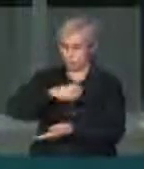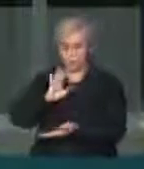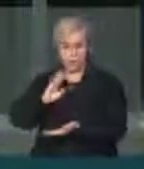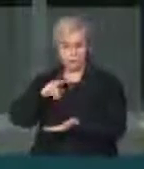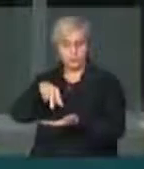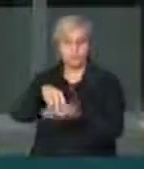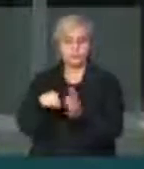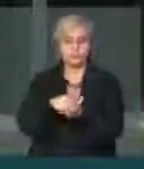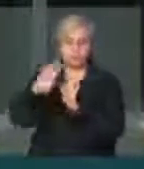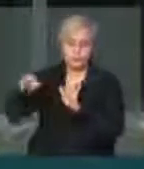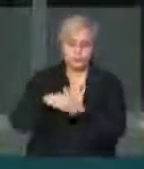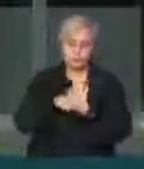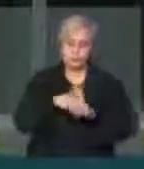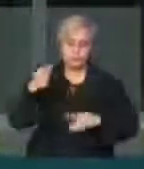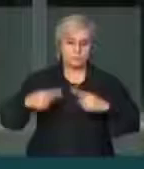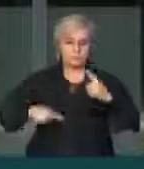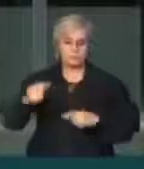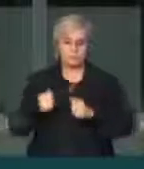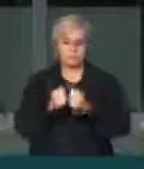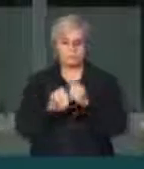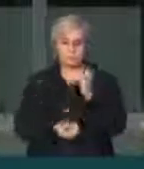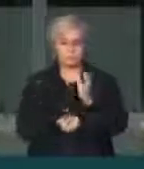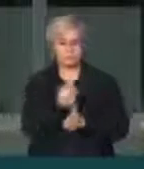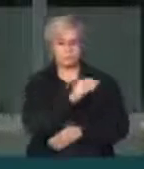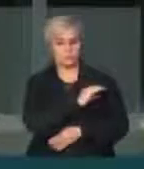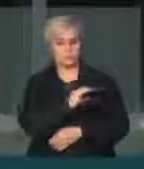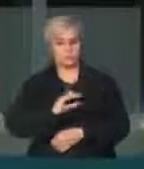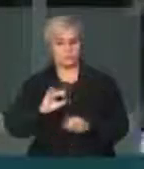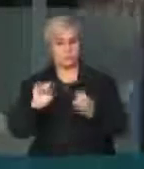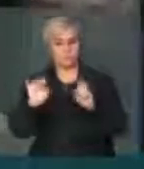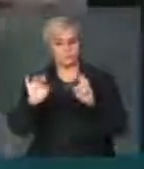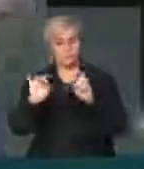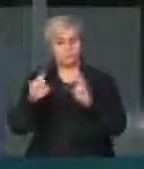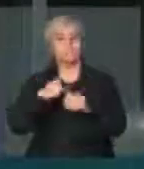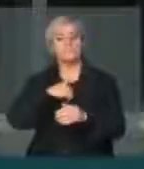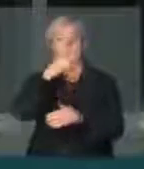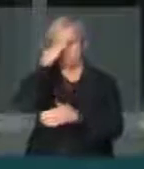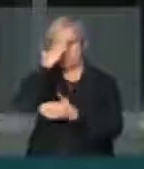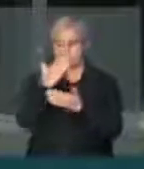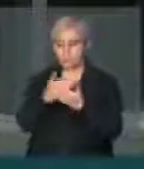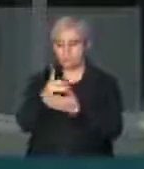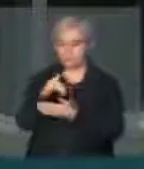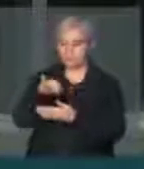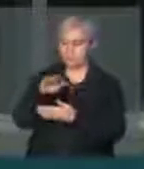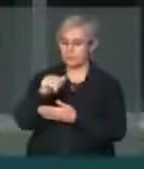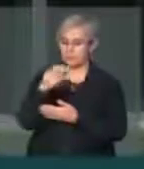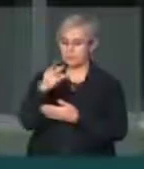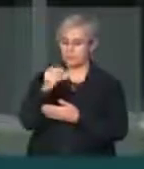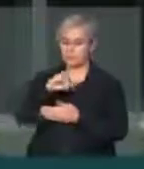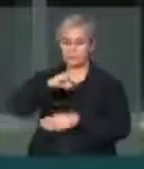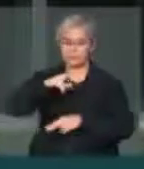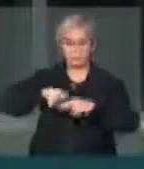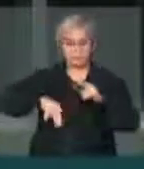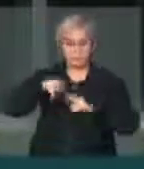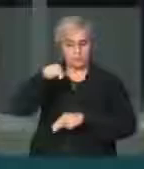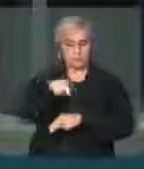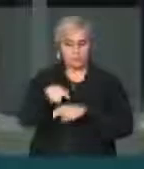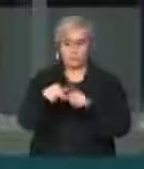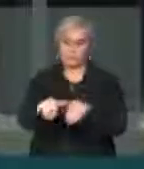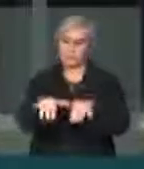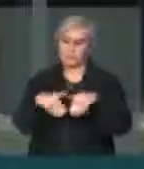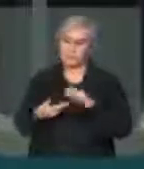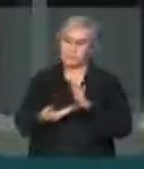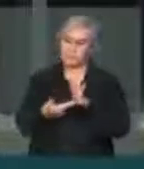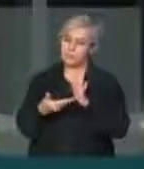trazer essa discussão, de instalar a comissão especial. E eu tenho certeza que no dia 30 de junho, esse parlamento que aqui está,